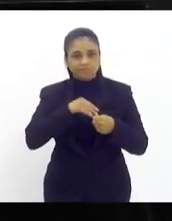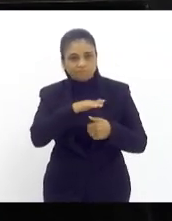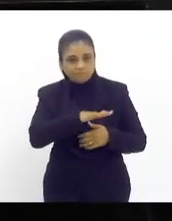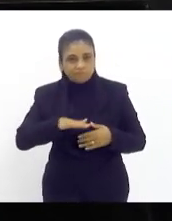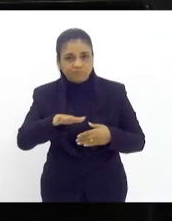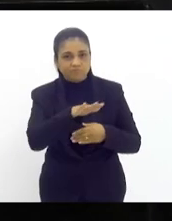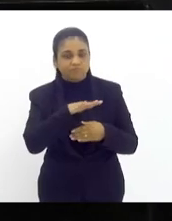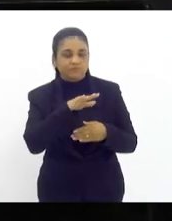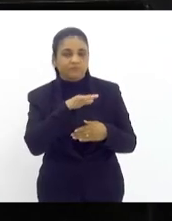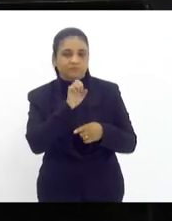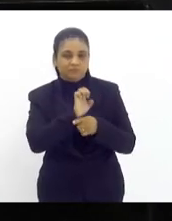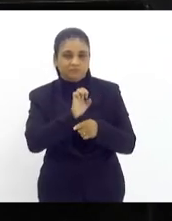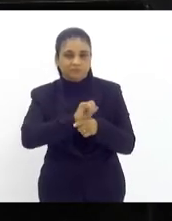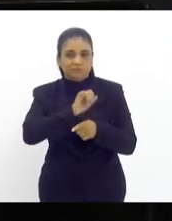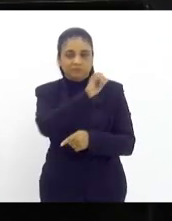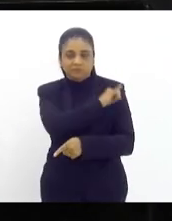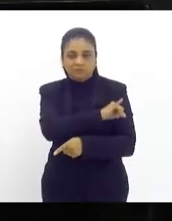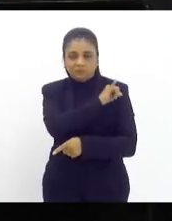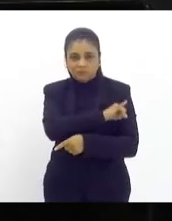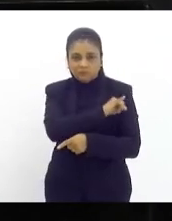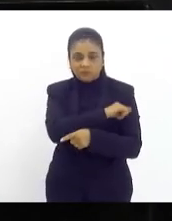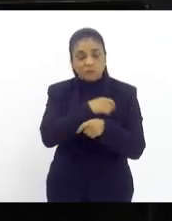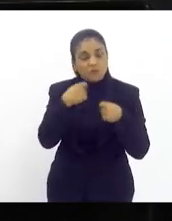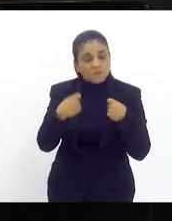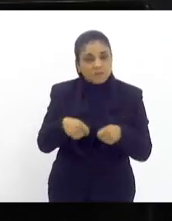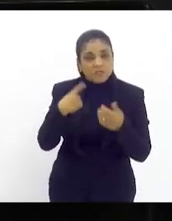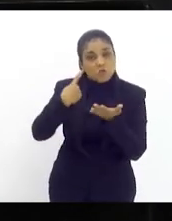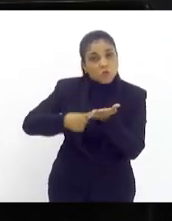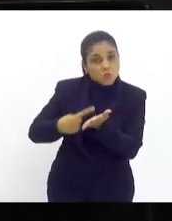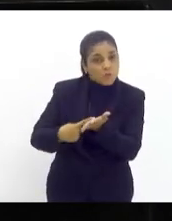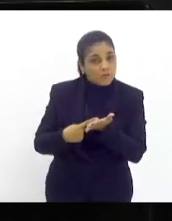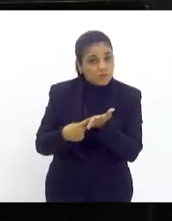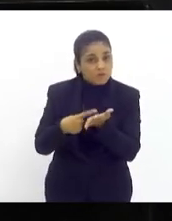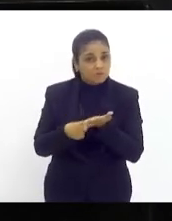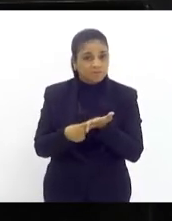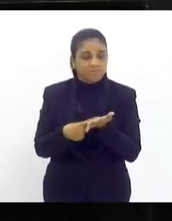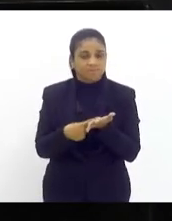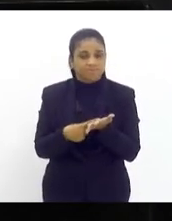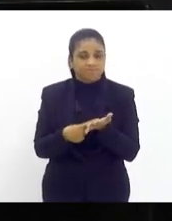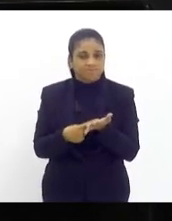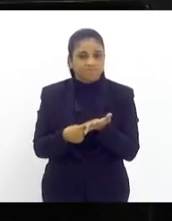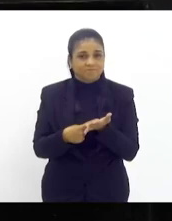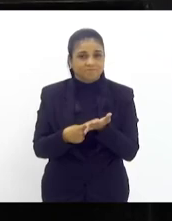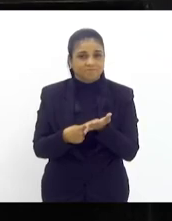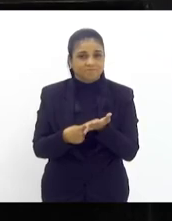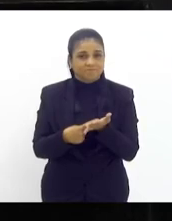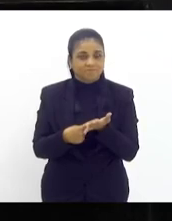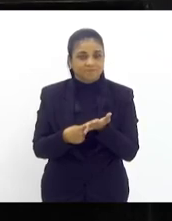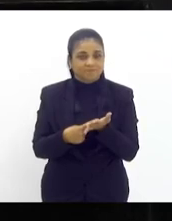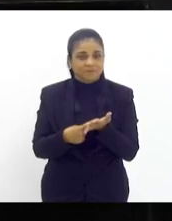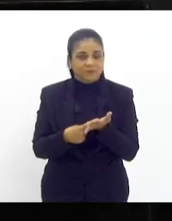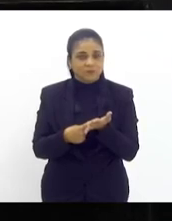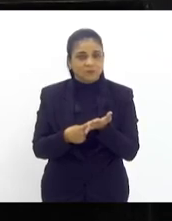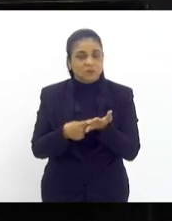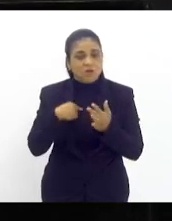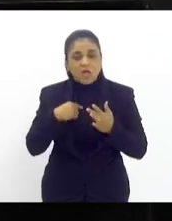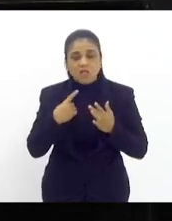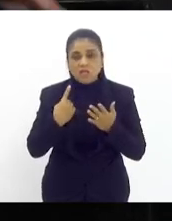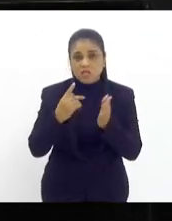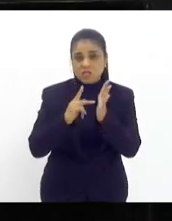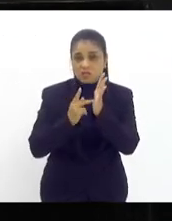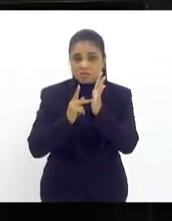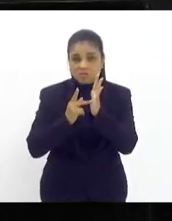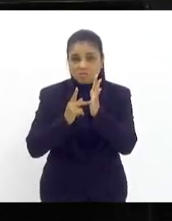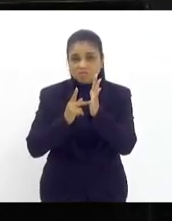o piso salarial Regional precisa ser cumprido é um absurdo nas negociações dos sindicatos o